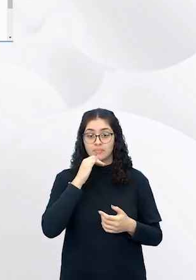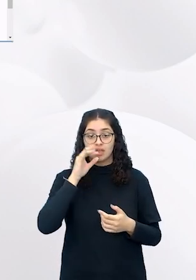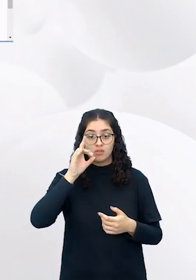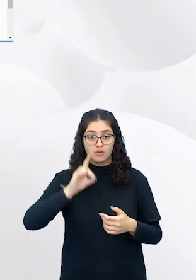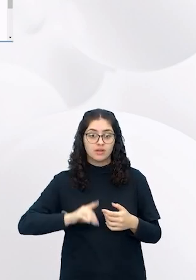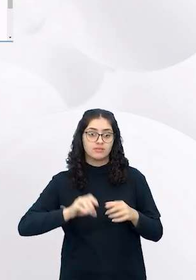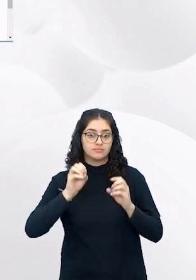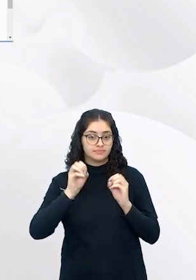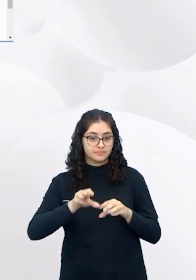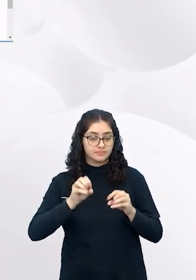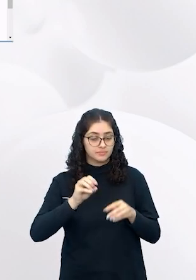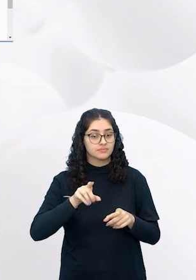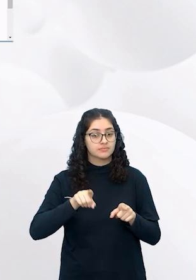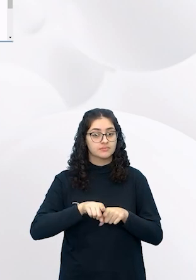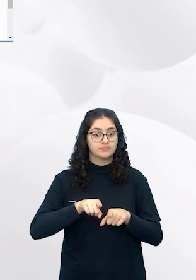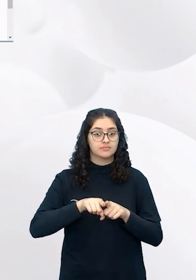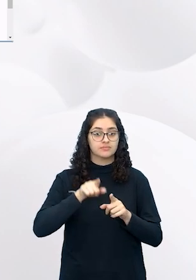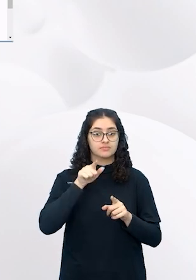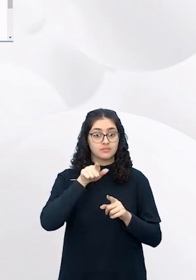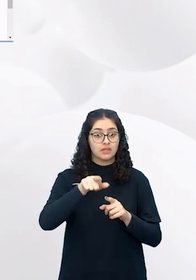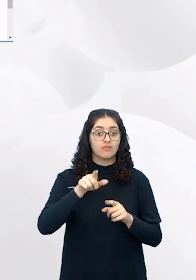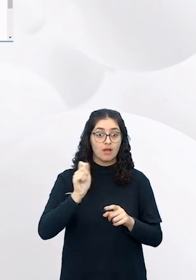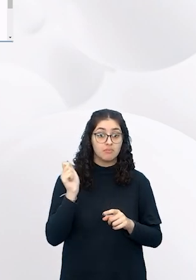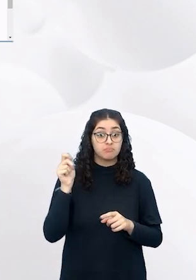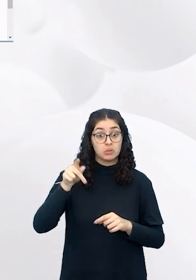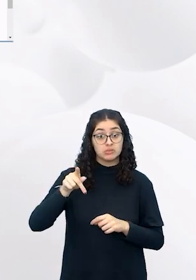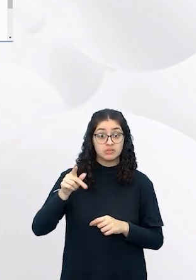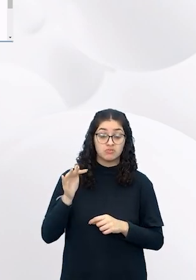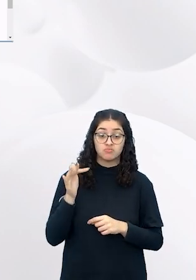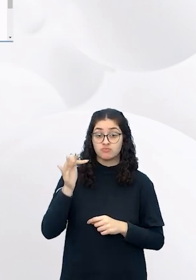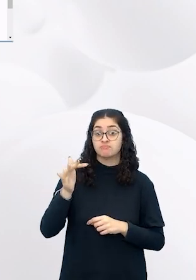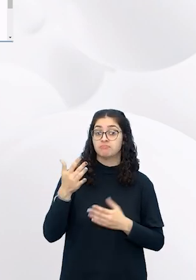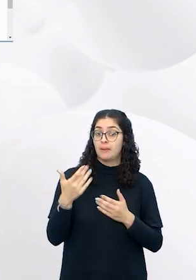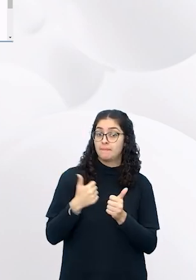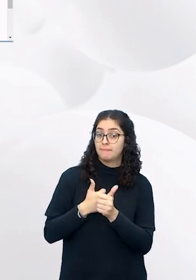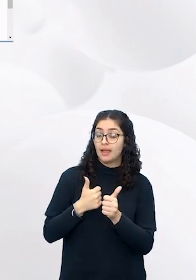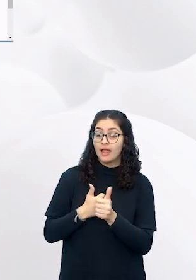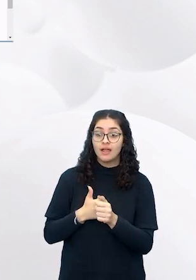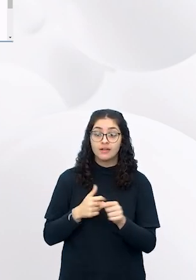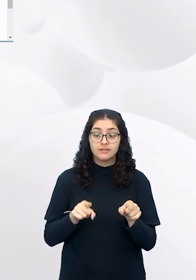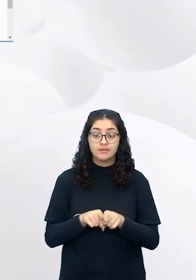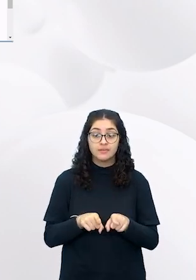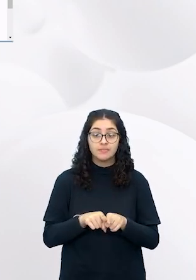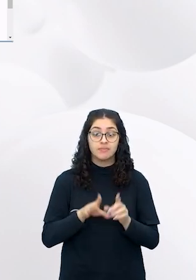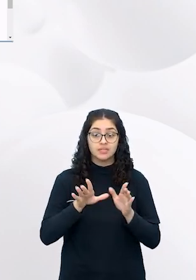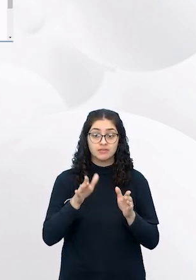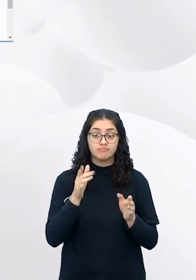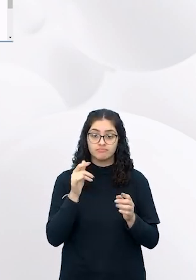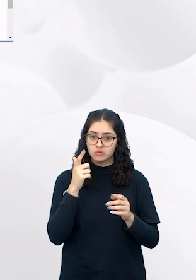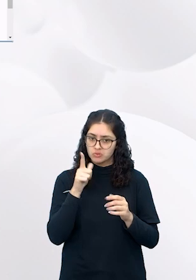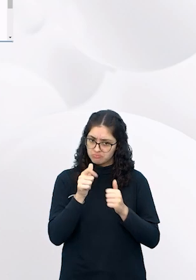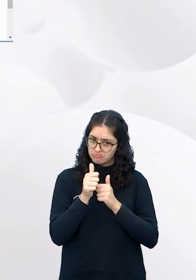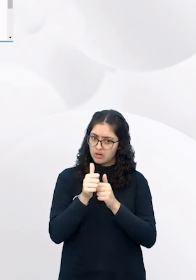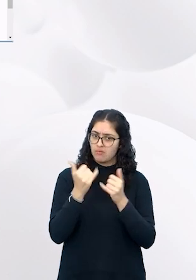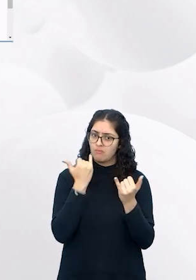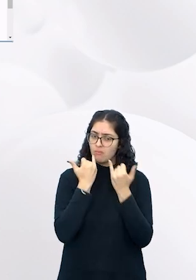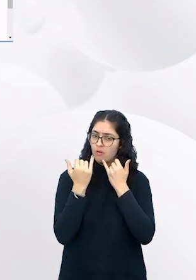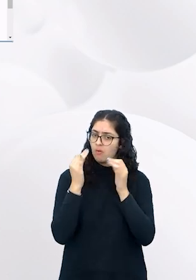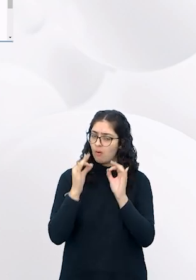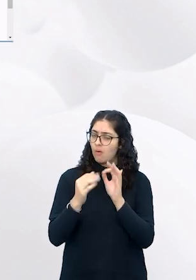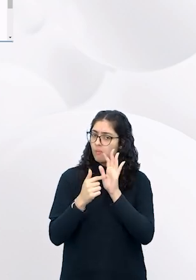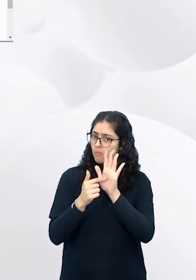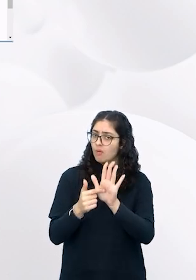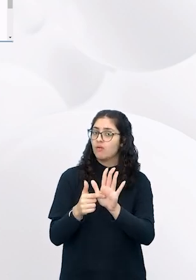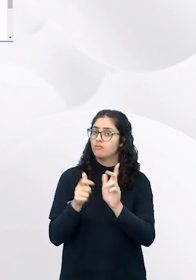de ensino, se você está em processo de aposentadoria, se você está de acordo com as informações